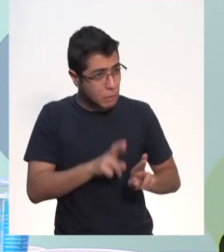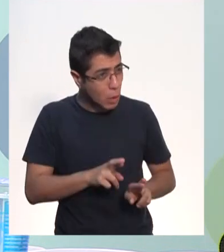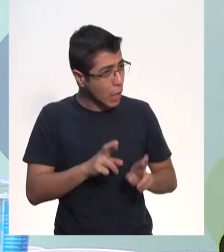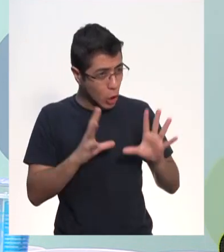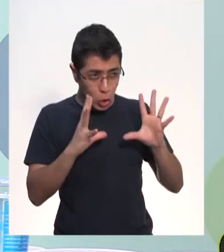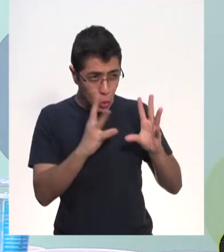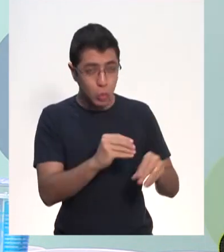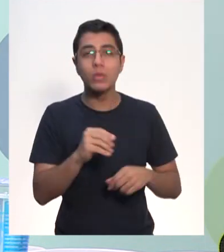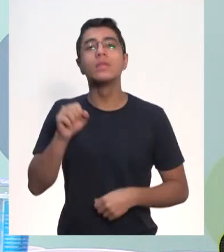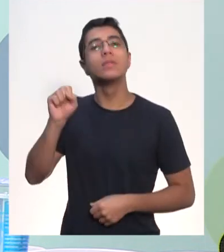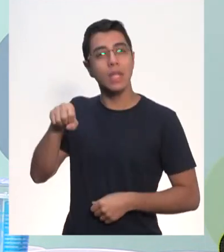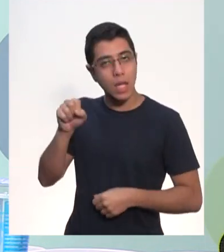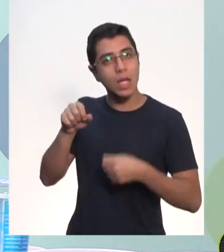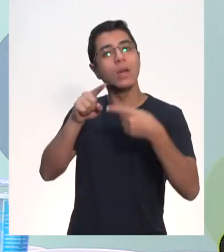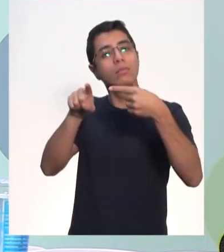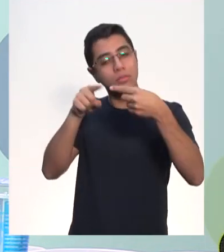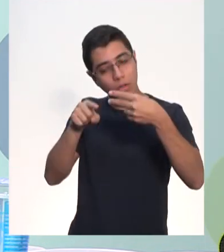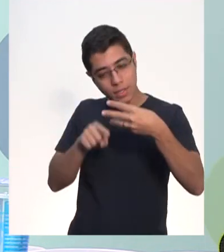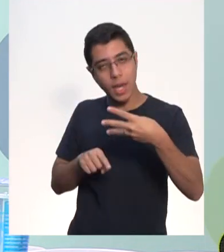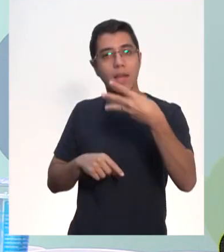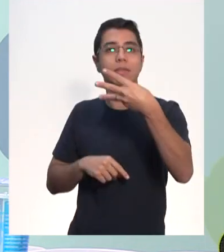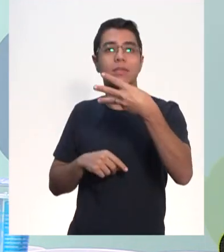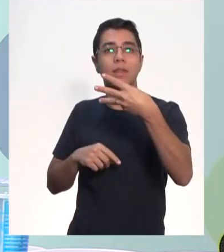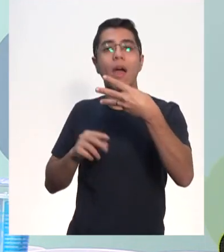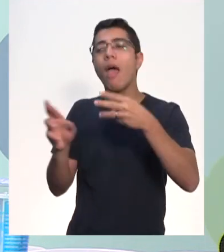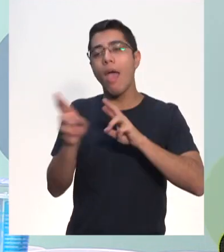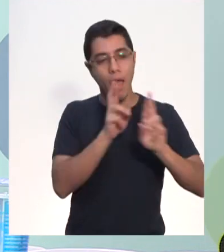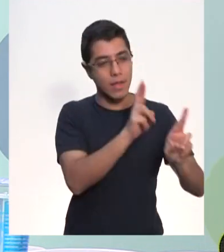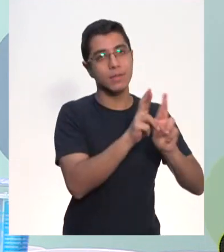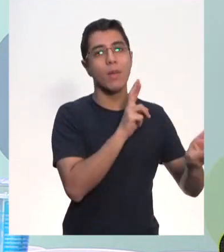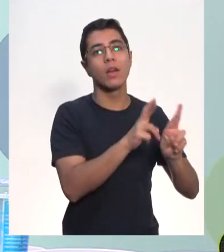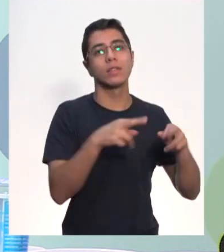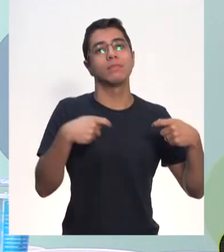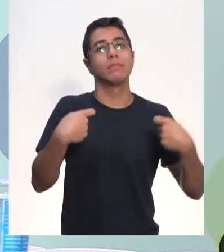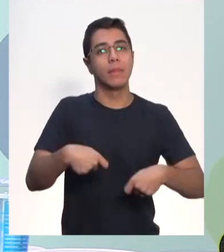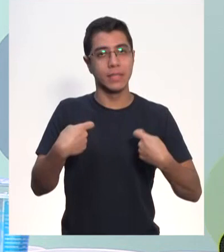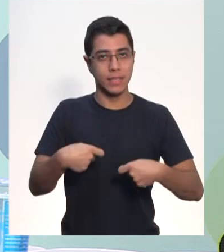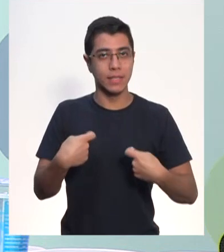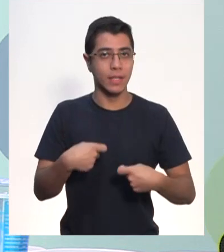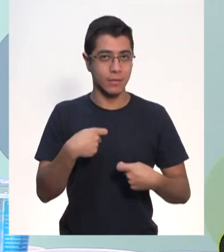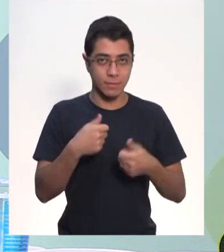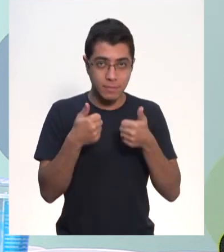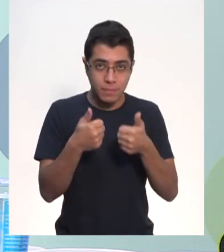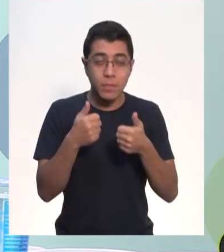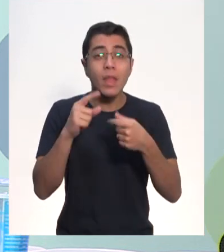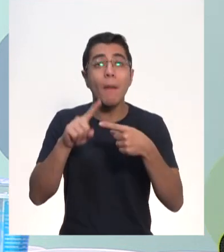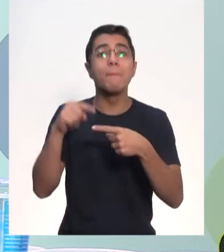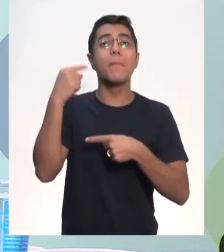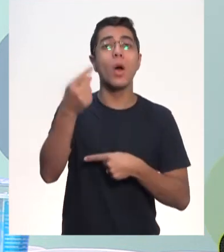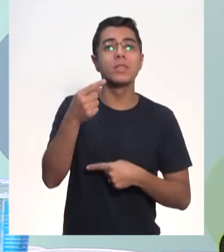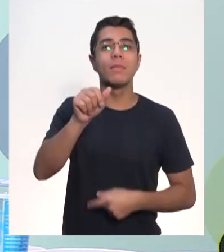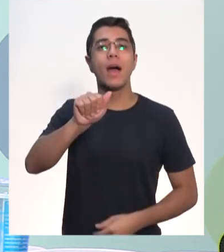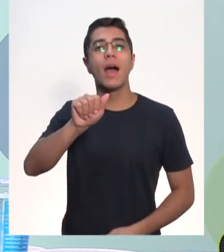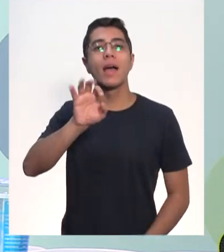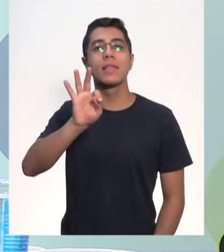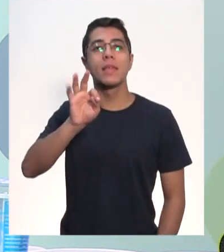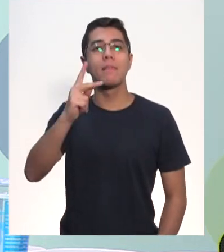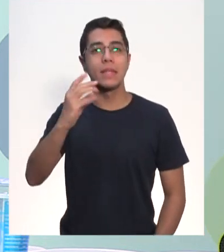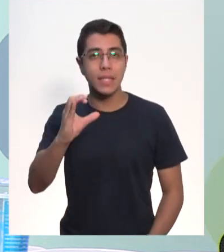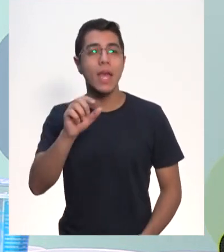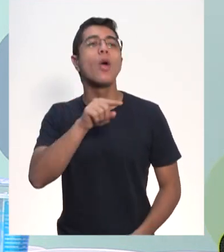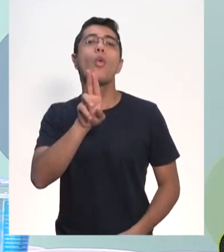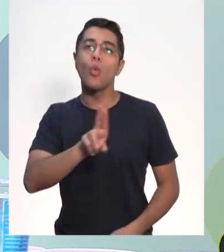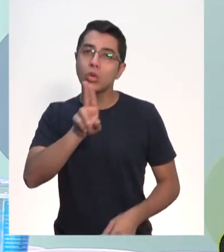utilizando esse material aí no nosso, nas próximas ATPCs e na organização do trabalho de vocês, tá